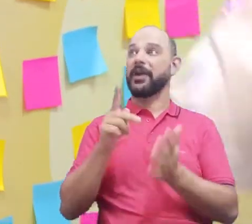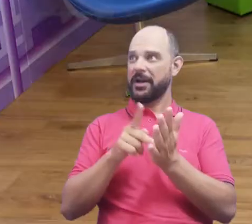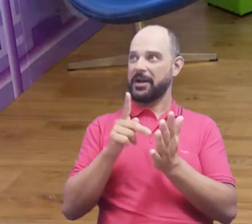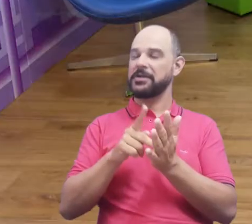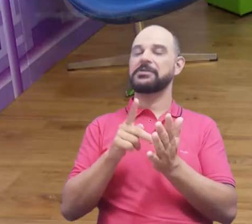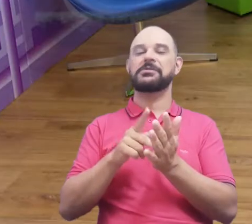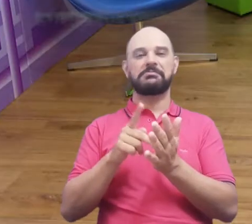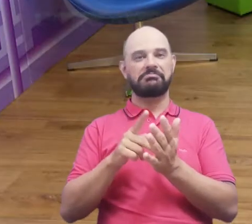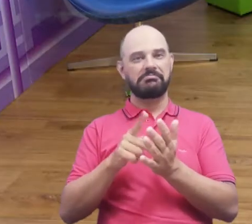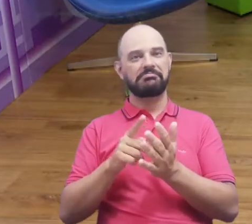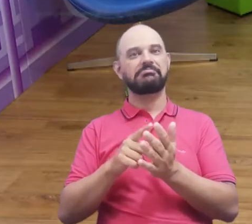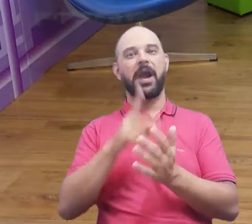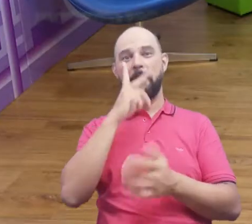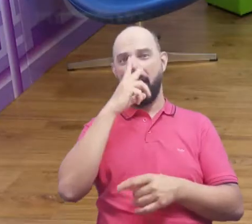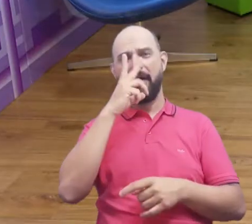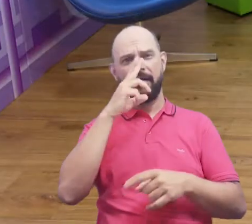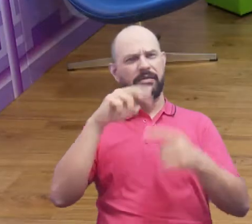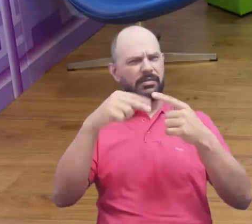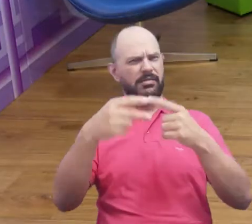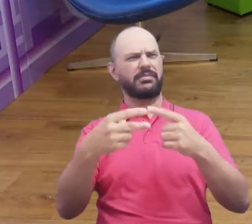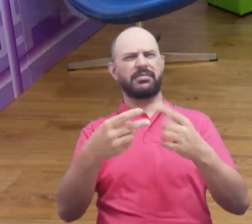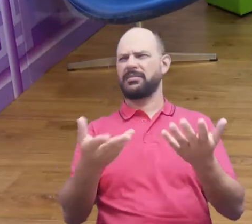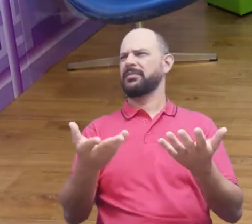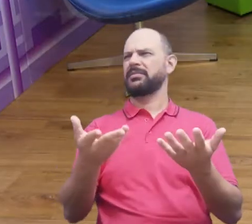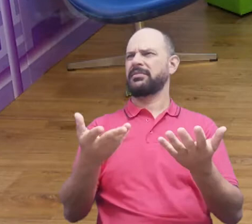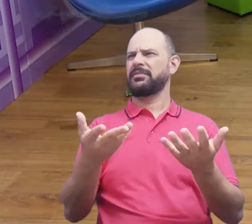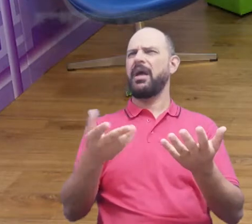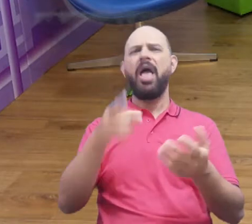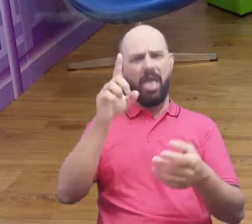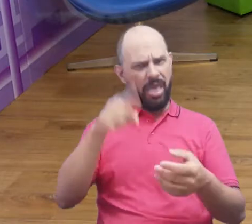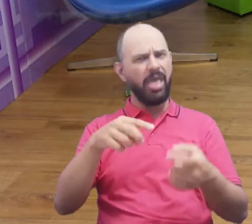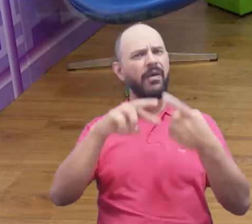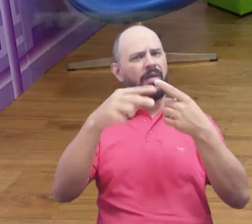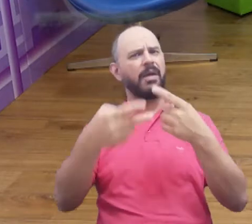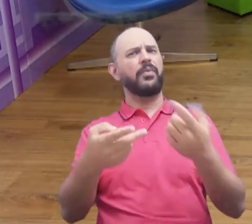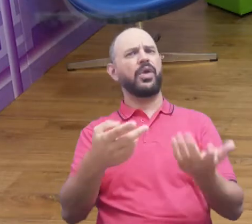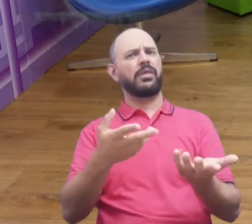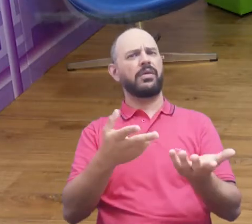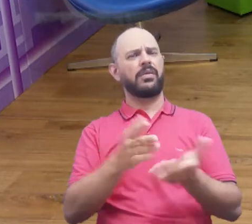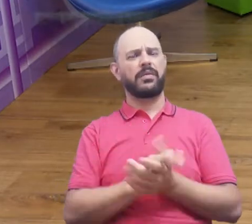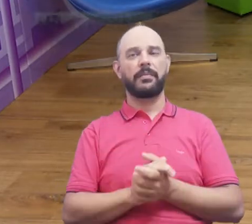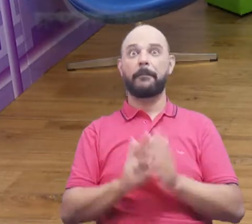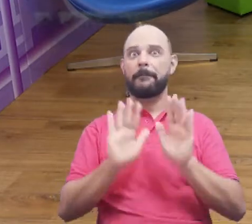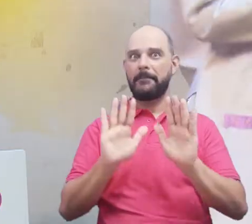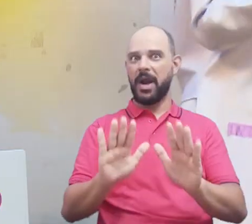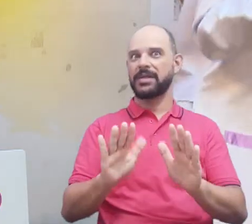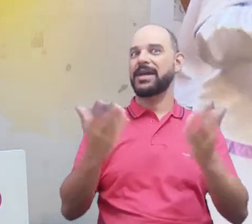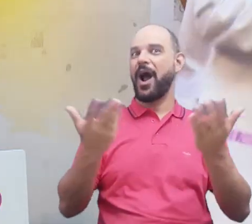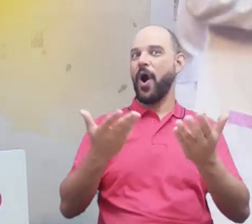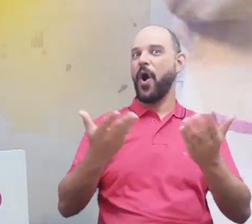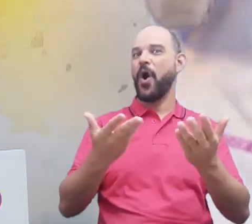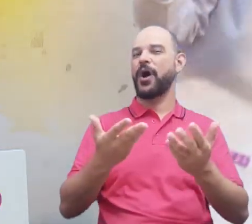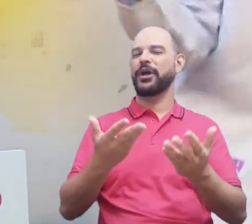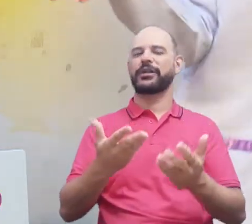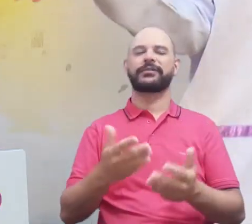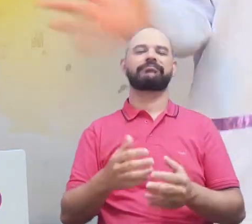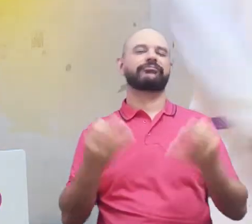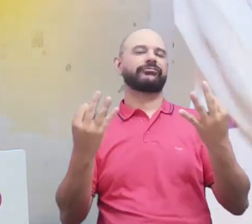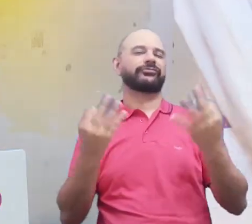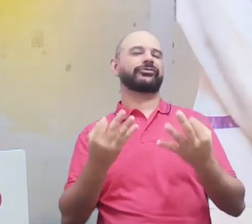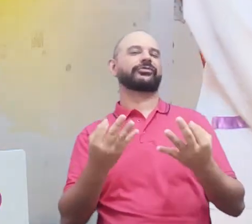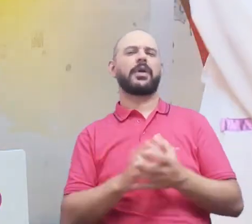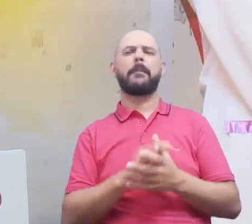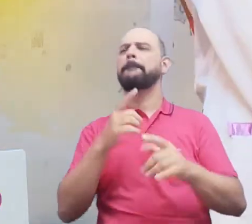incrível, não acha? Sim, mas parece o nosso laboratório. Peraí! É é o nosso laboratório. Mas agora com muito